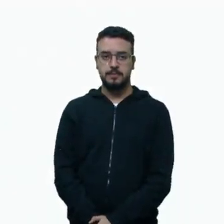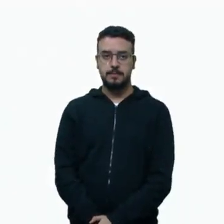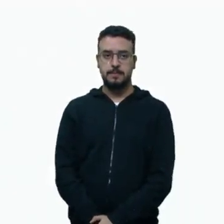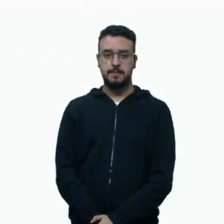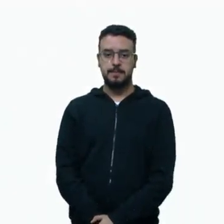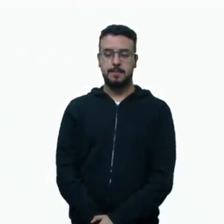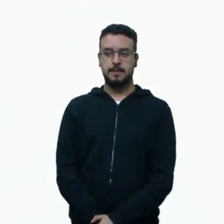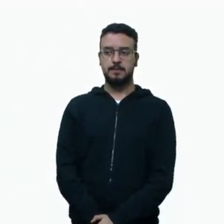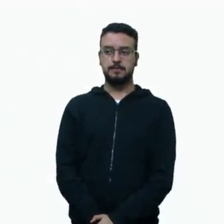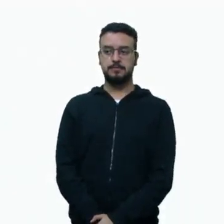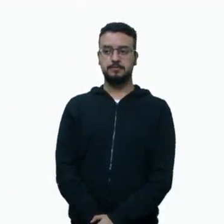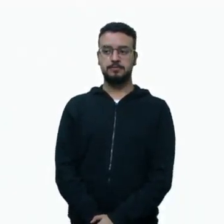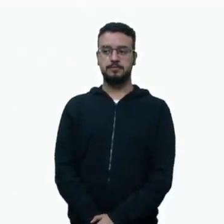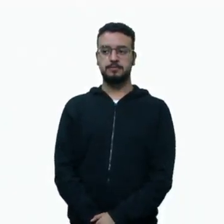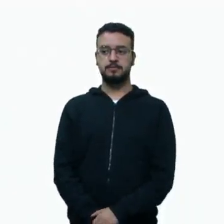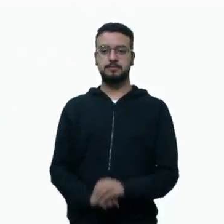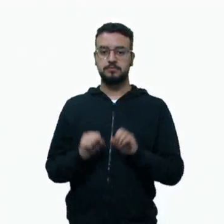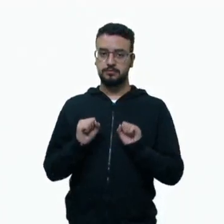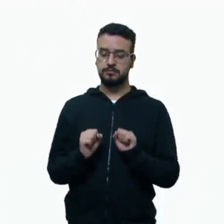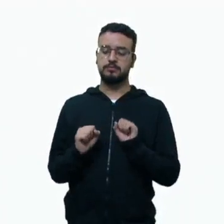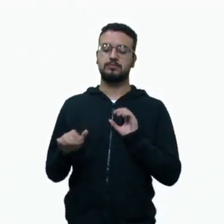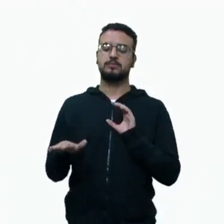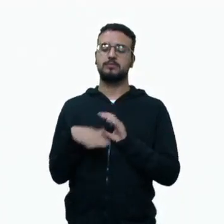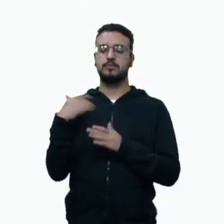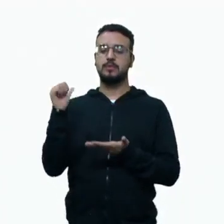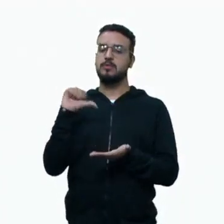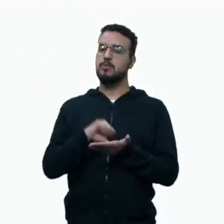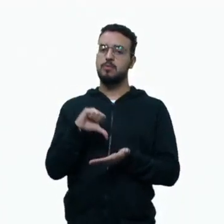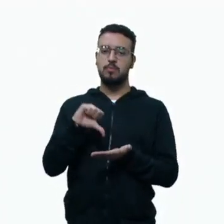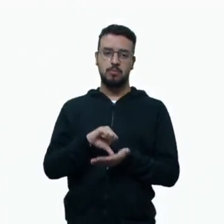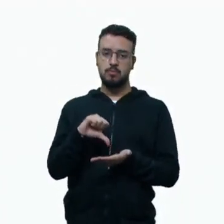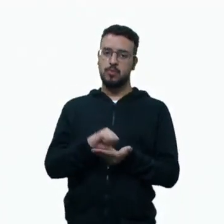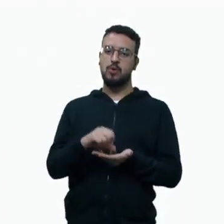Vamos ver se tem alguma participação. Manda o polo de vocês.